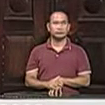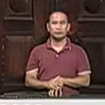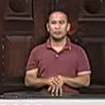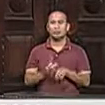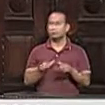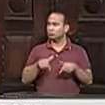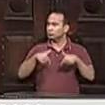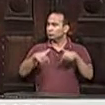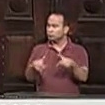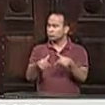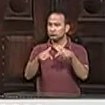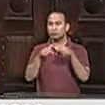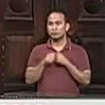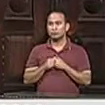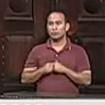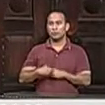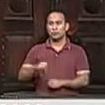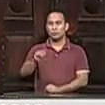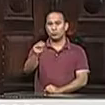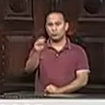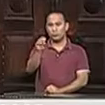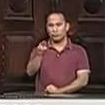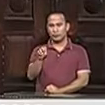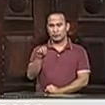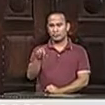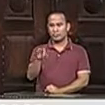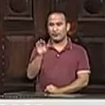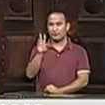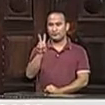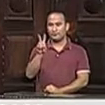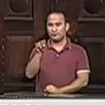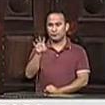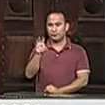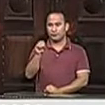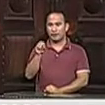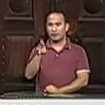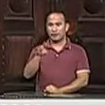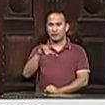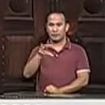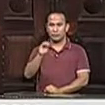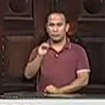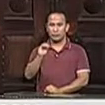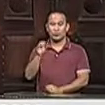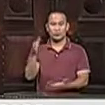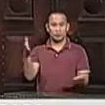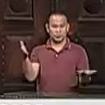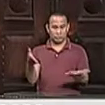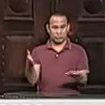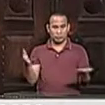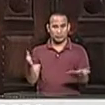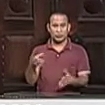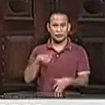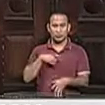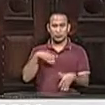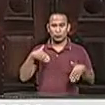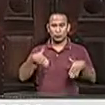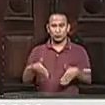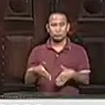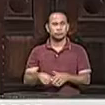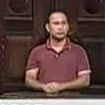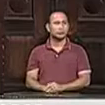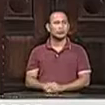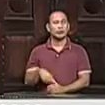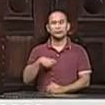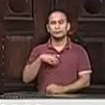prestadora de serviços, a OS Viva Rio, que atualmente atendem